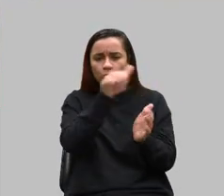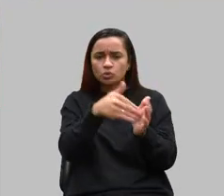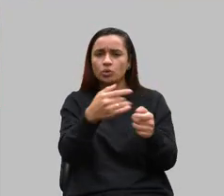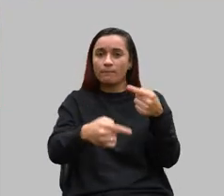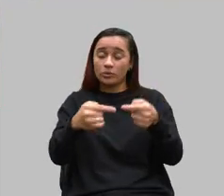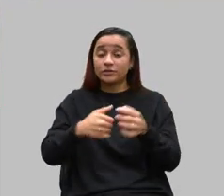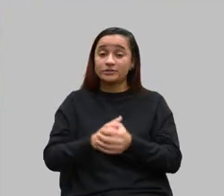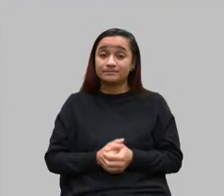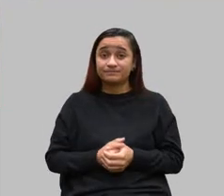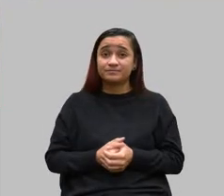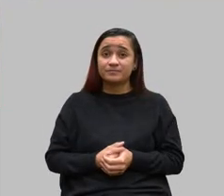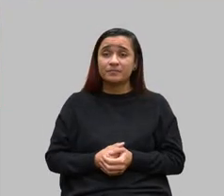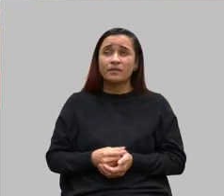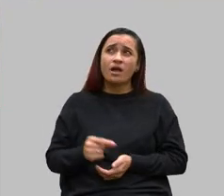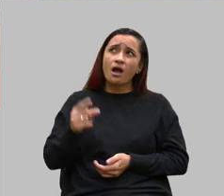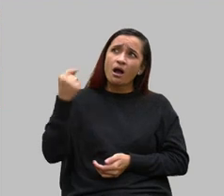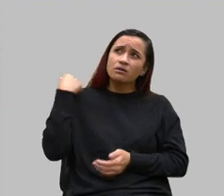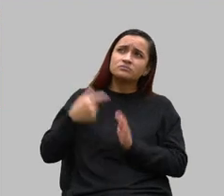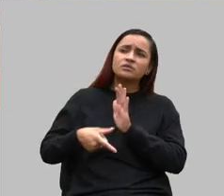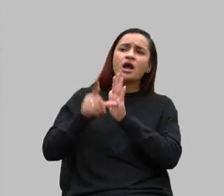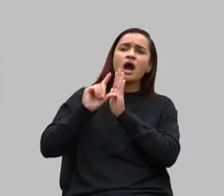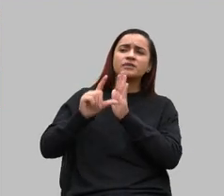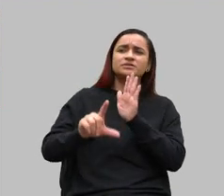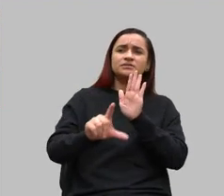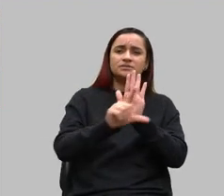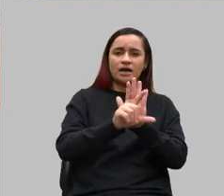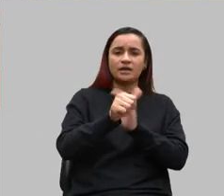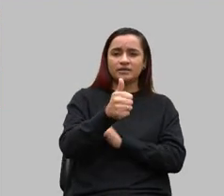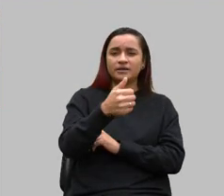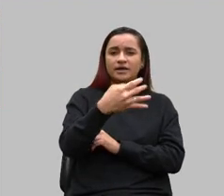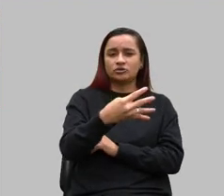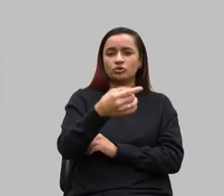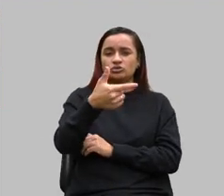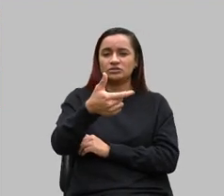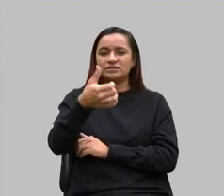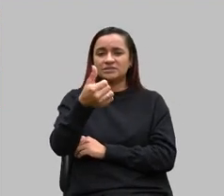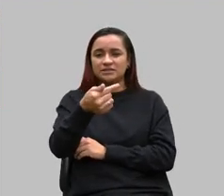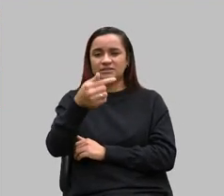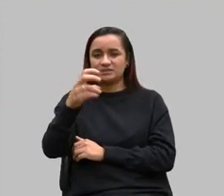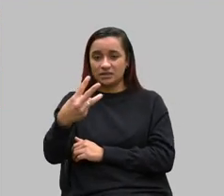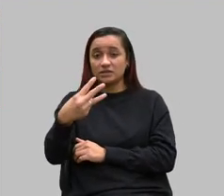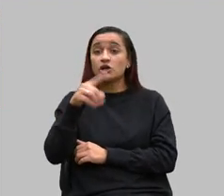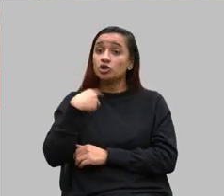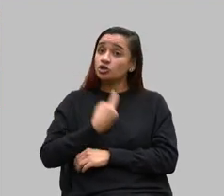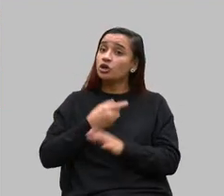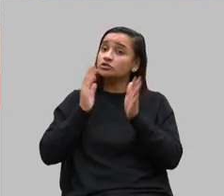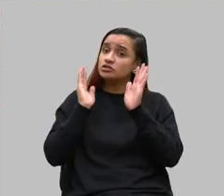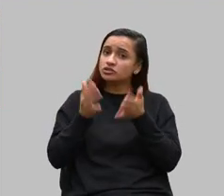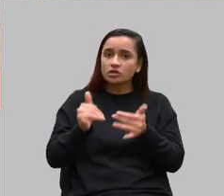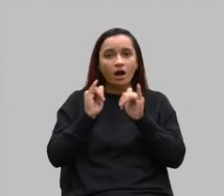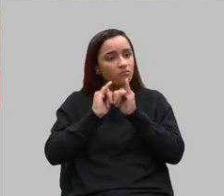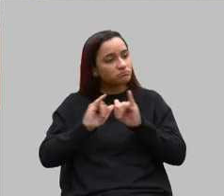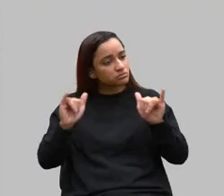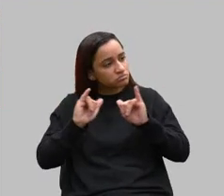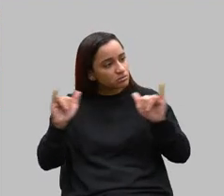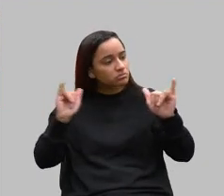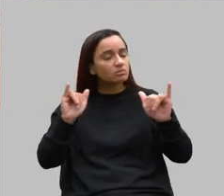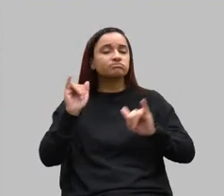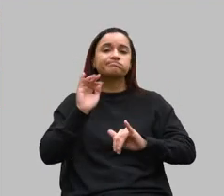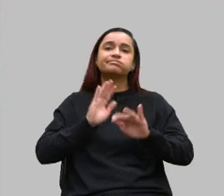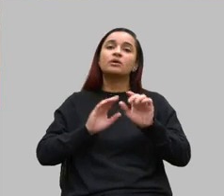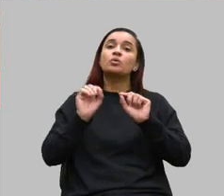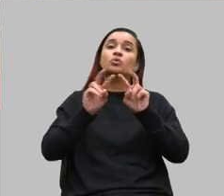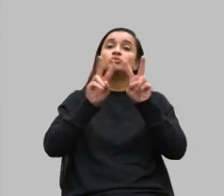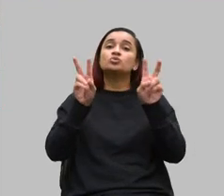desde o início antes do do da Lei 14 273 nós já alertamos com com a a a norma que dá